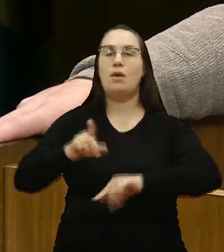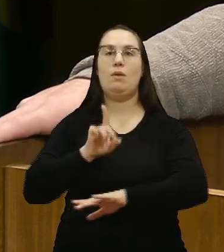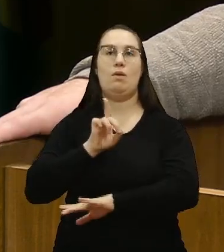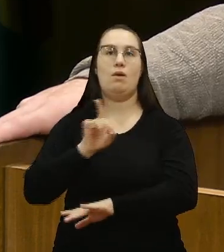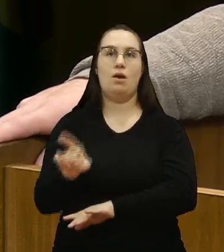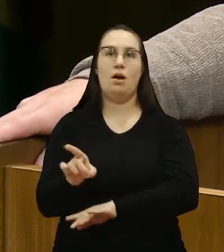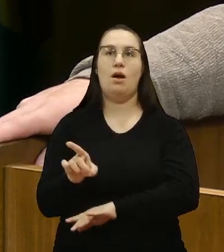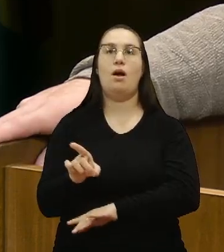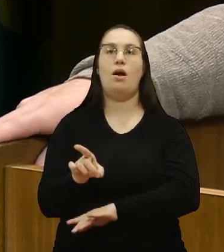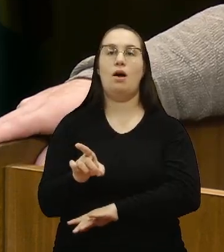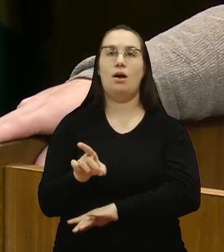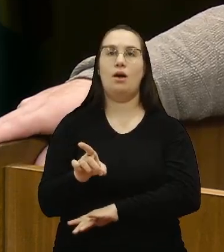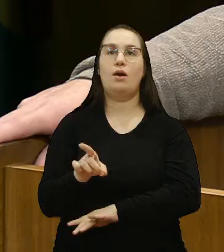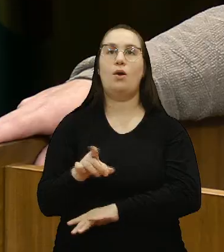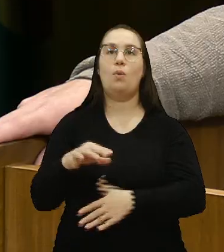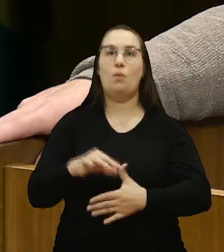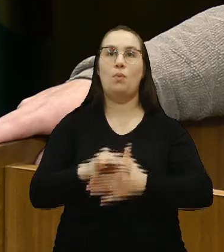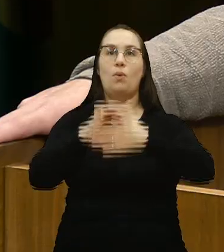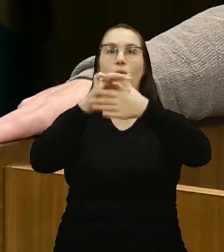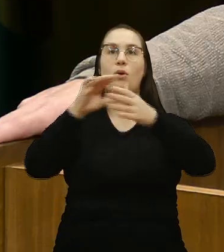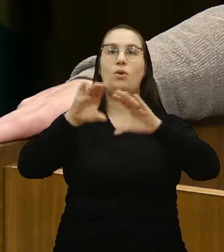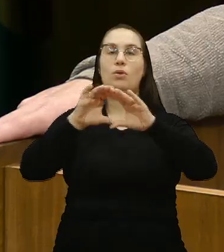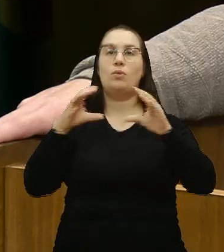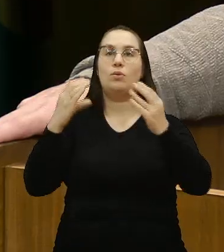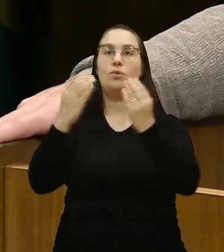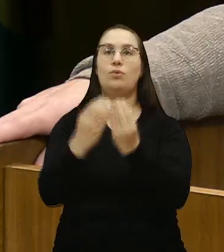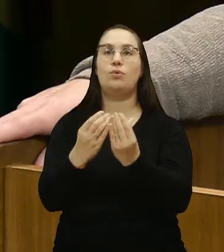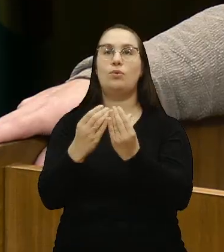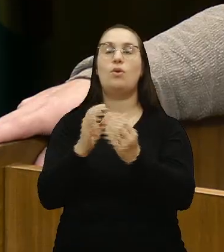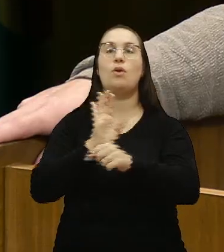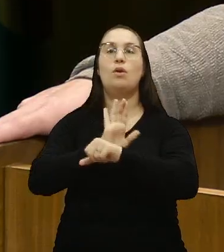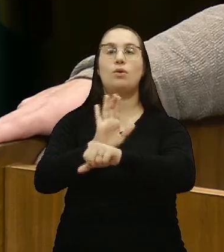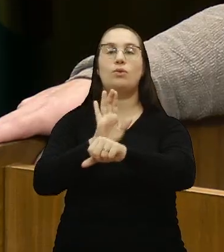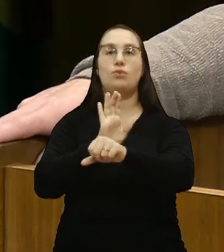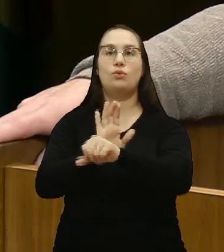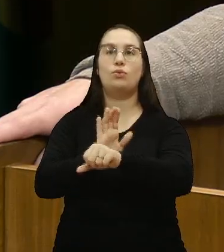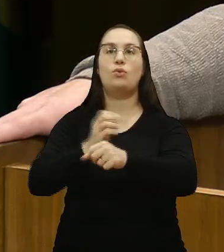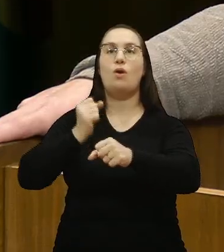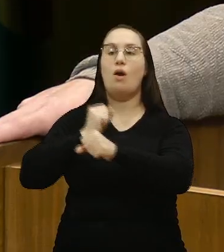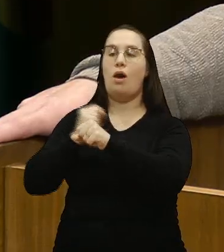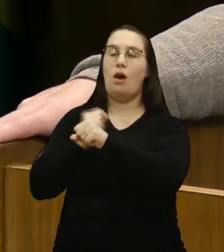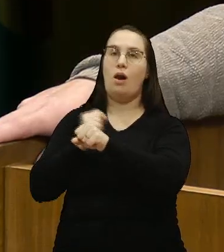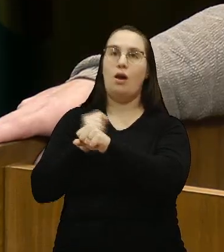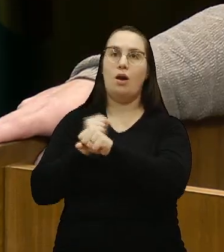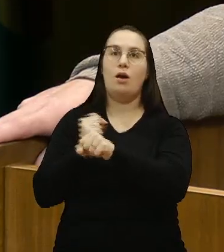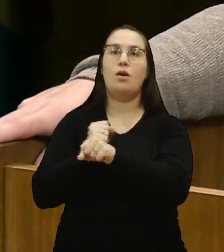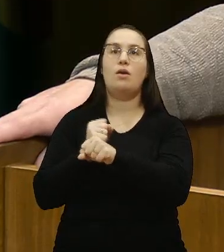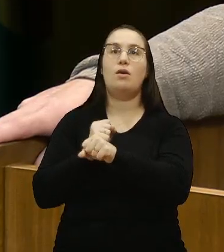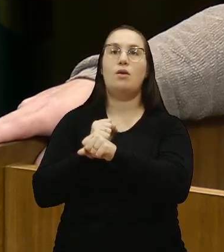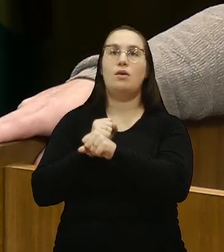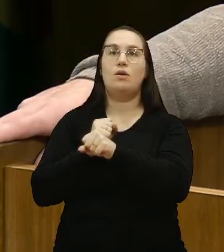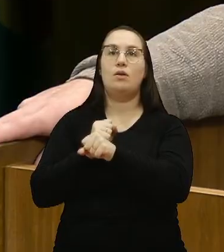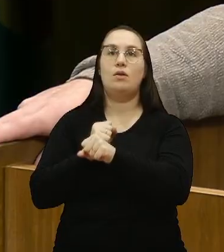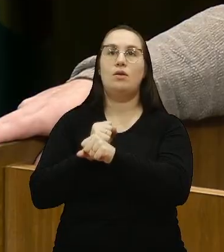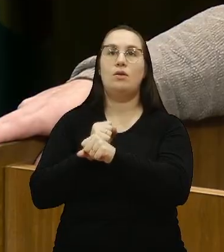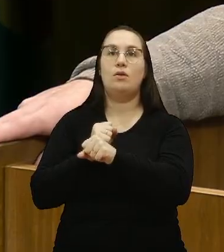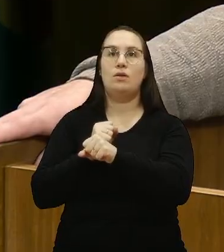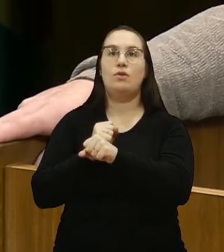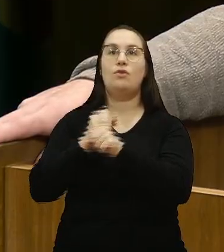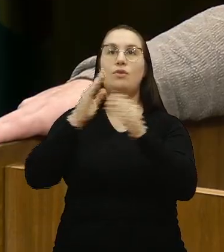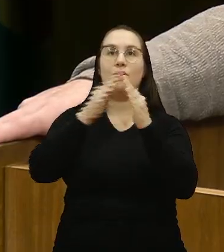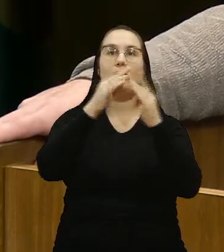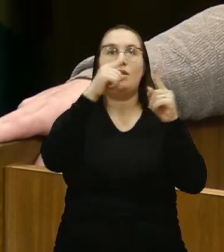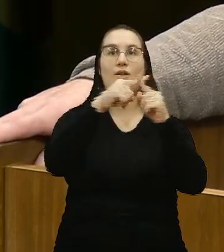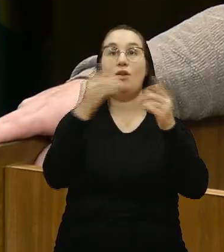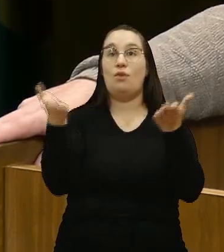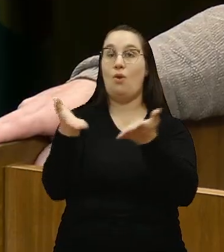vezes como líder comunitário, ajudou na construção, inclusive da igreja, a